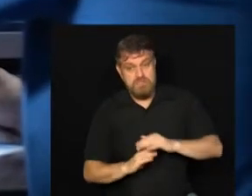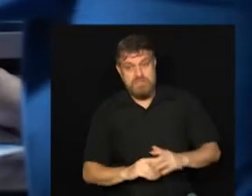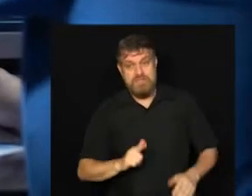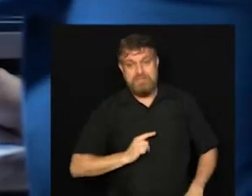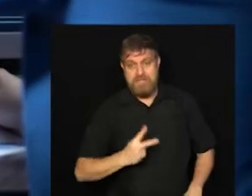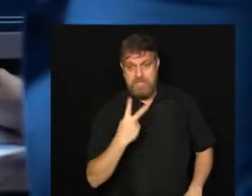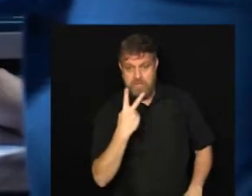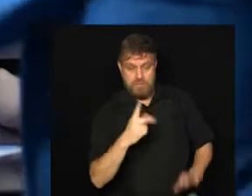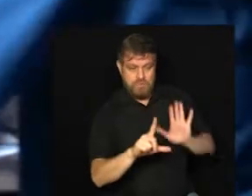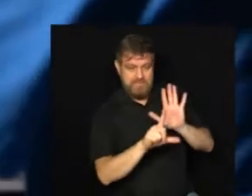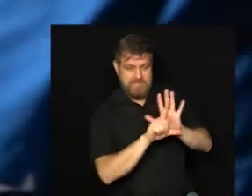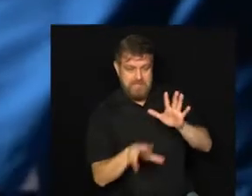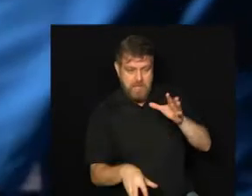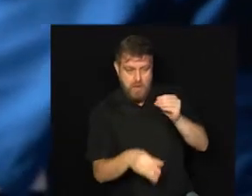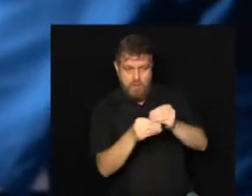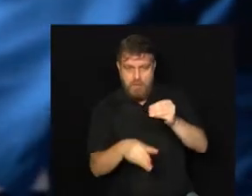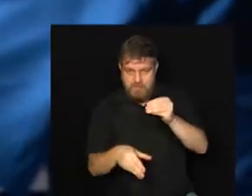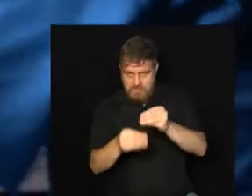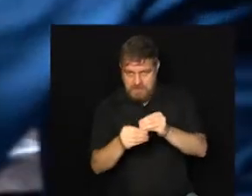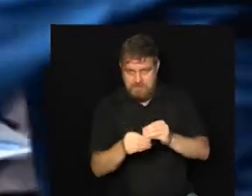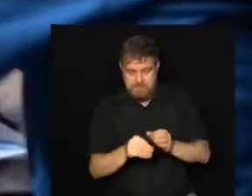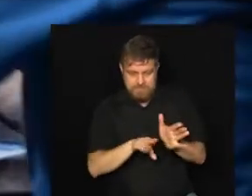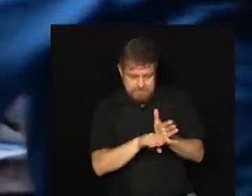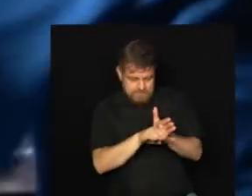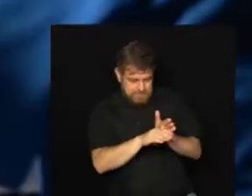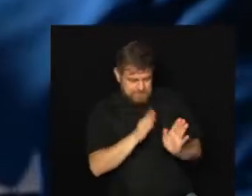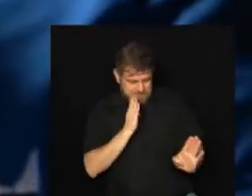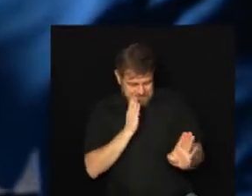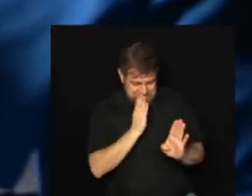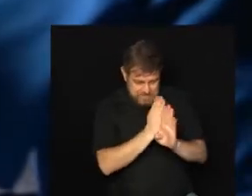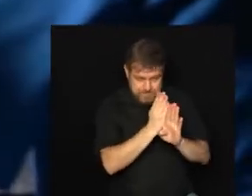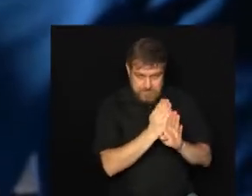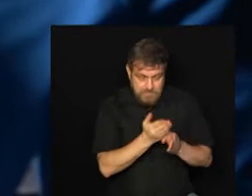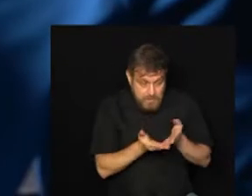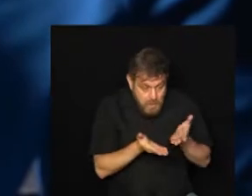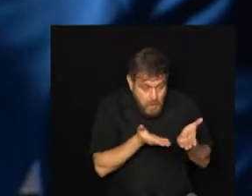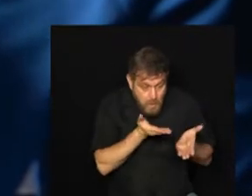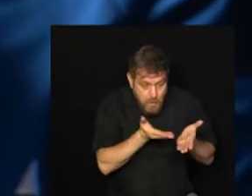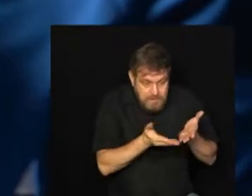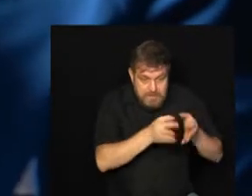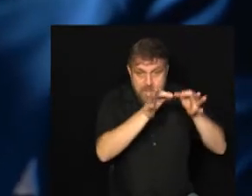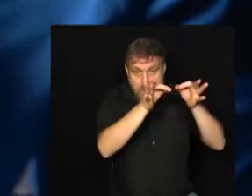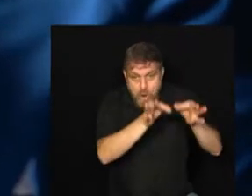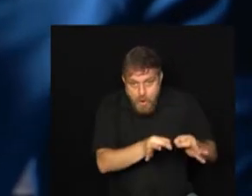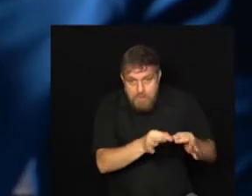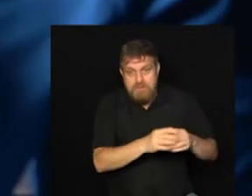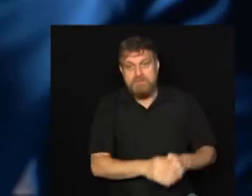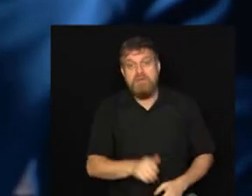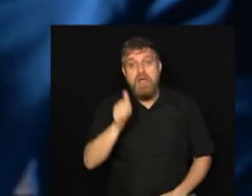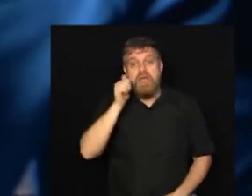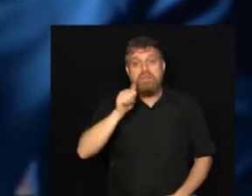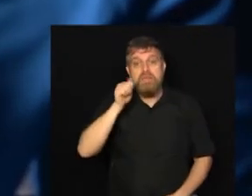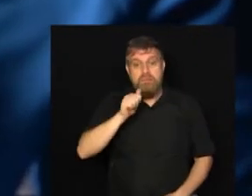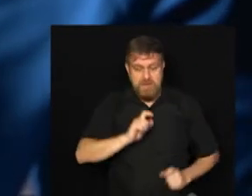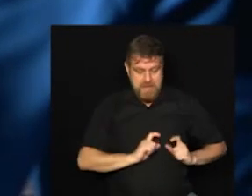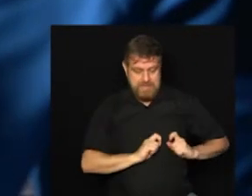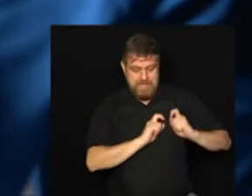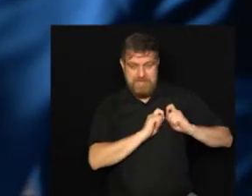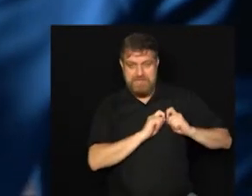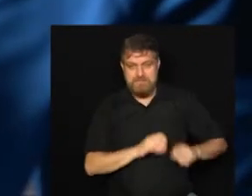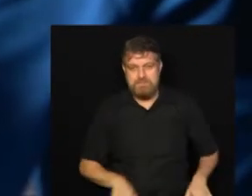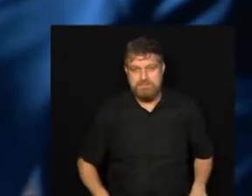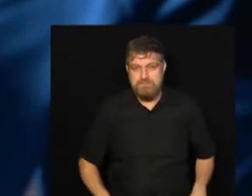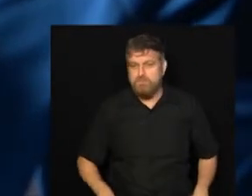vêm complementar o diagnóstico e o tratamento pronto e adequado das pacientes com câncer. Não